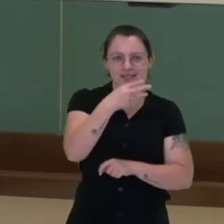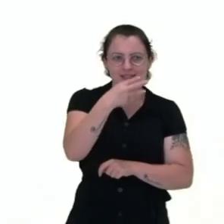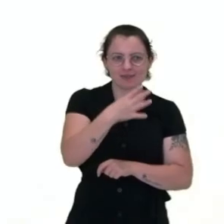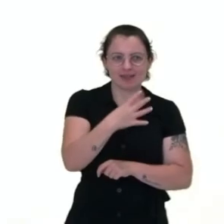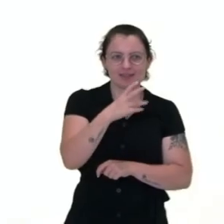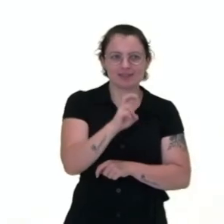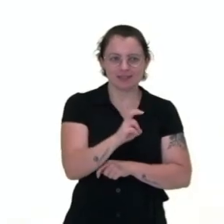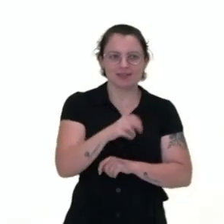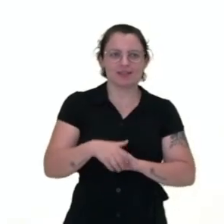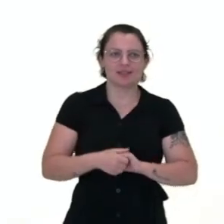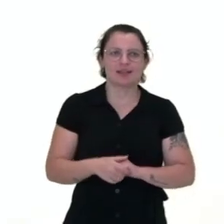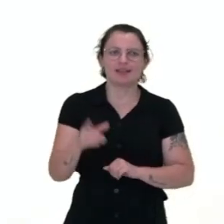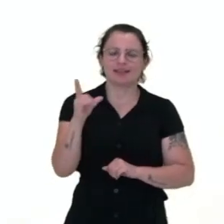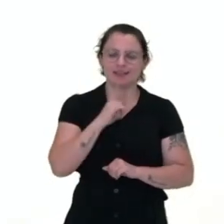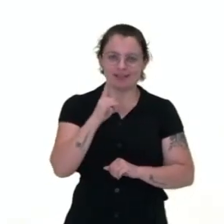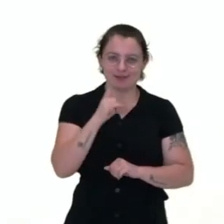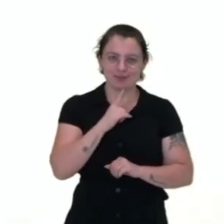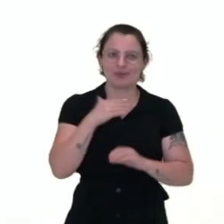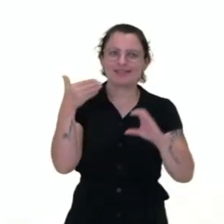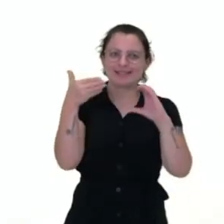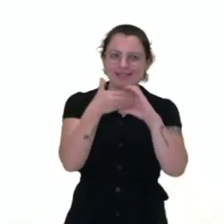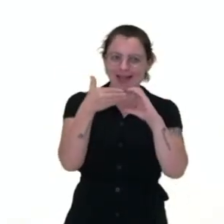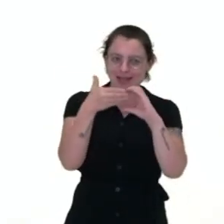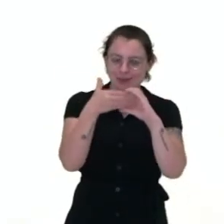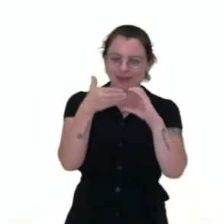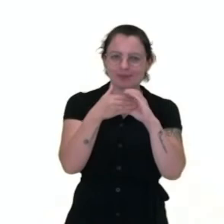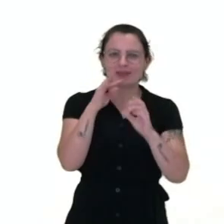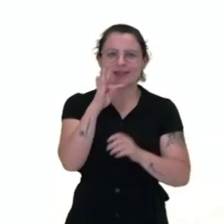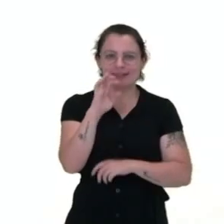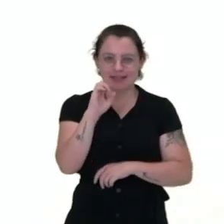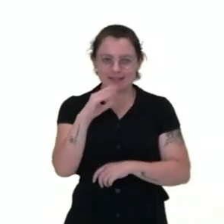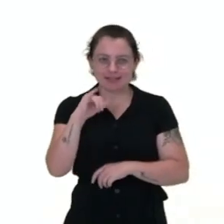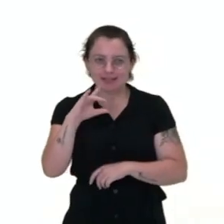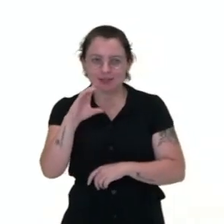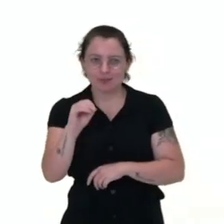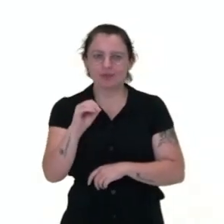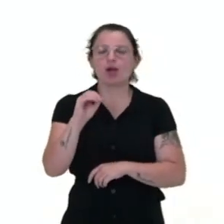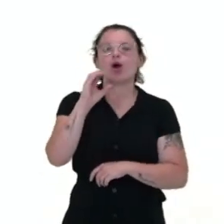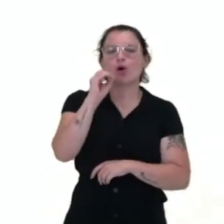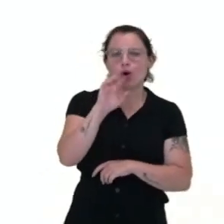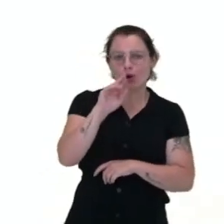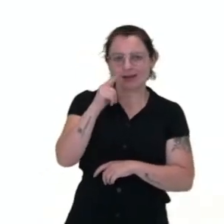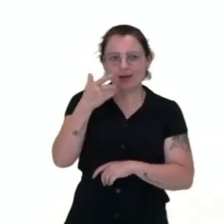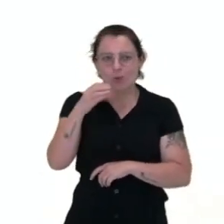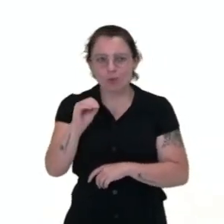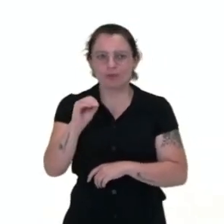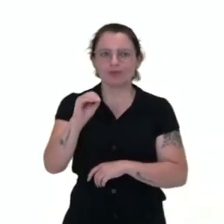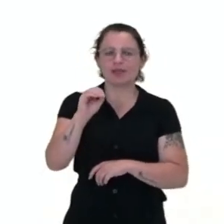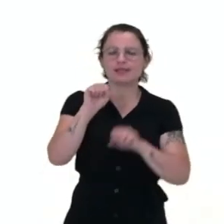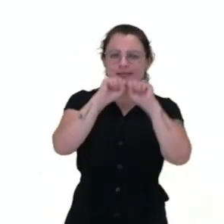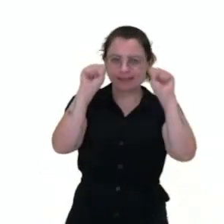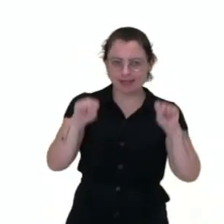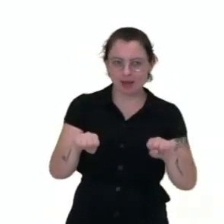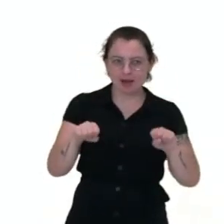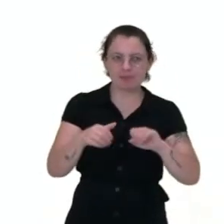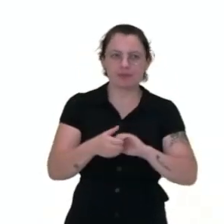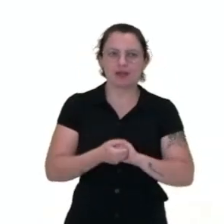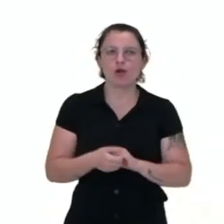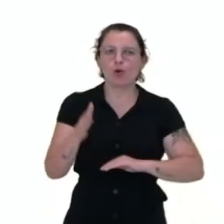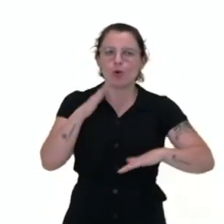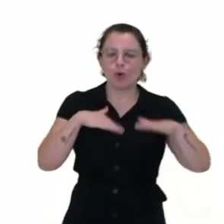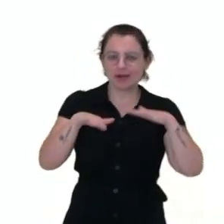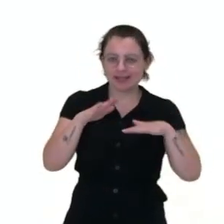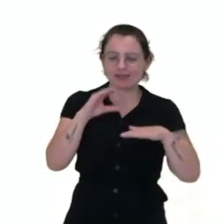acertou? Nós temos célula, tecido, órgão,